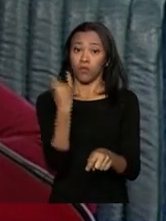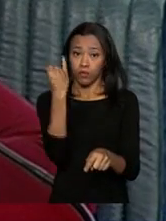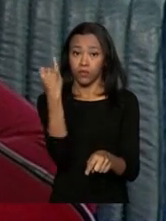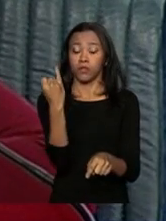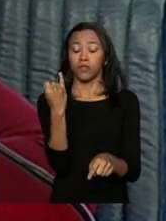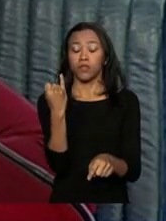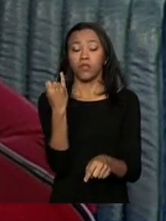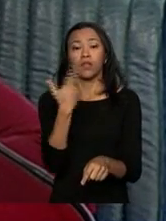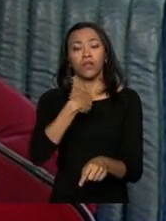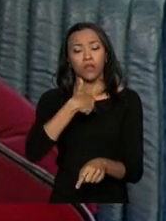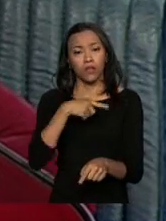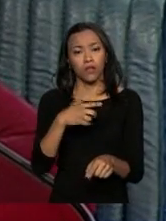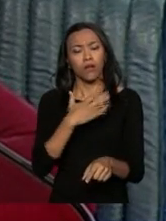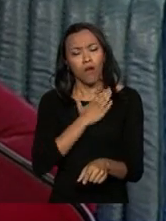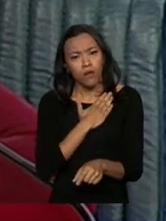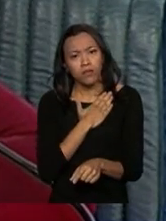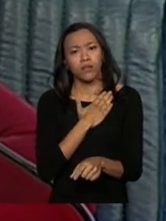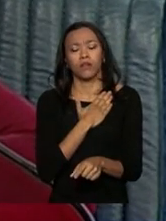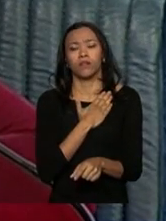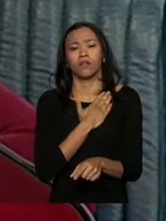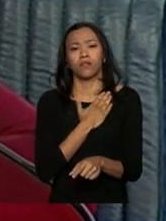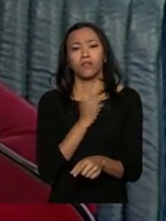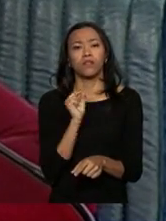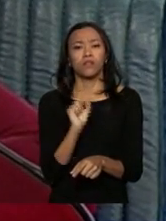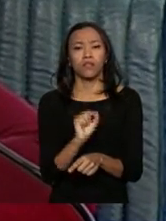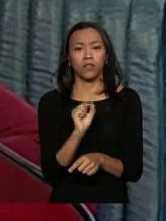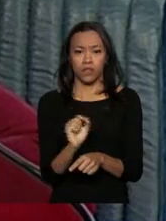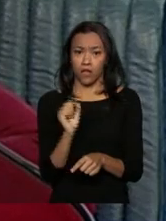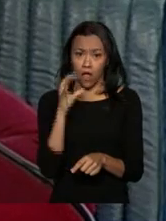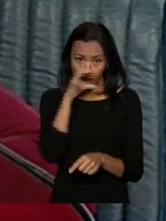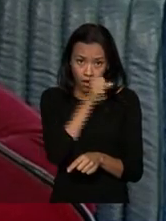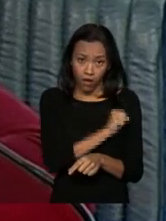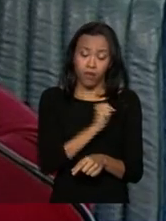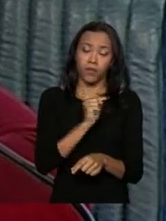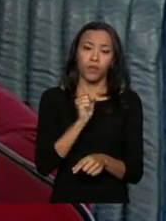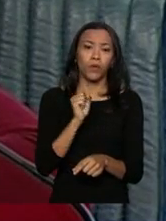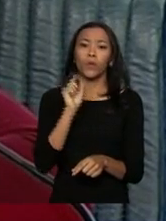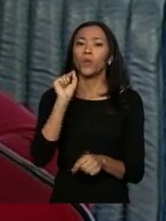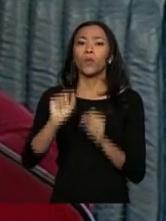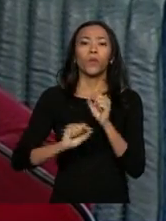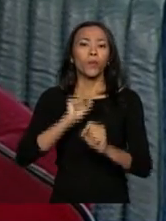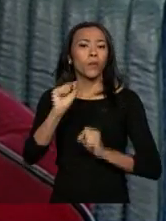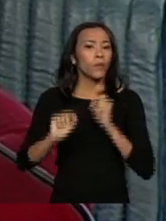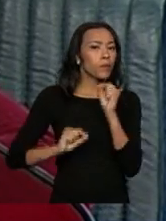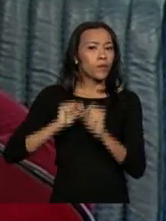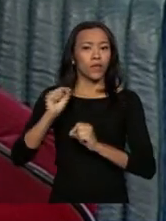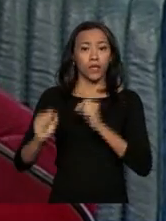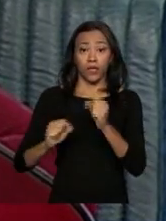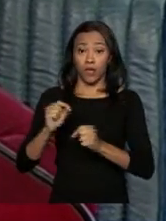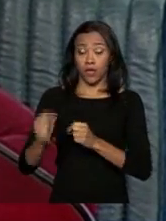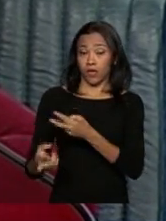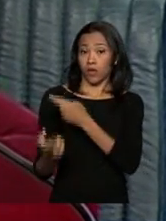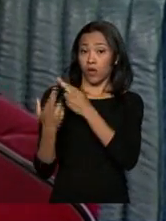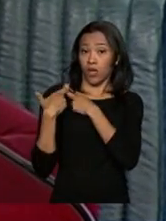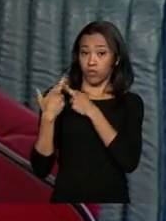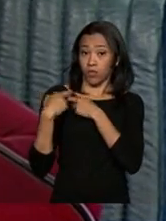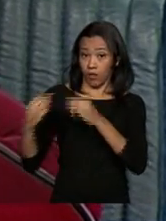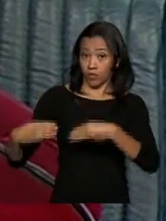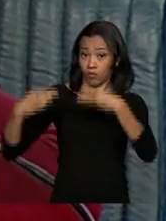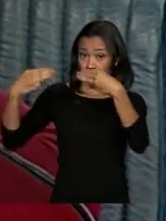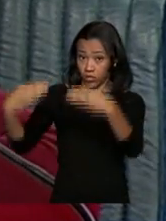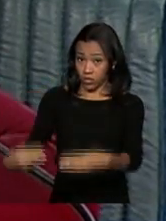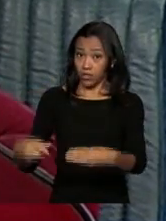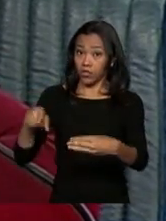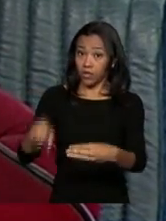e gostaria de de enfatizar muito brevemente o papel do ministério de Ciência Tecnologia e inovação